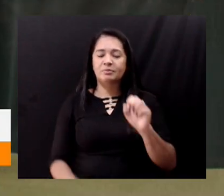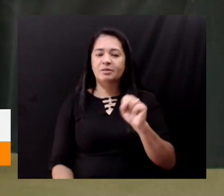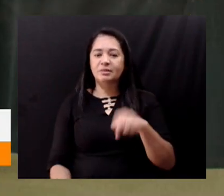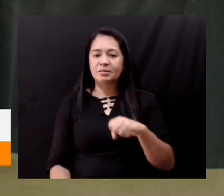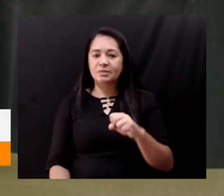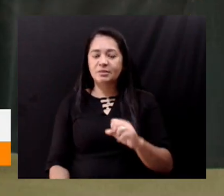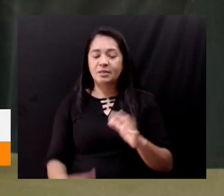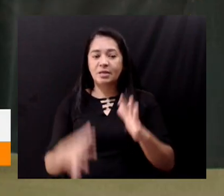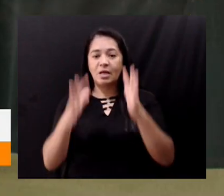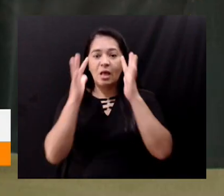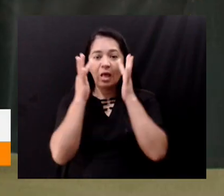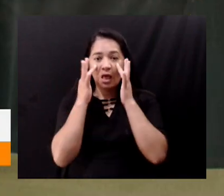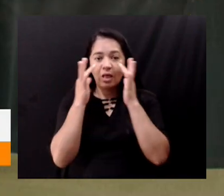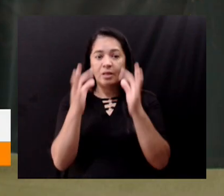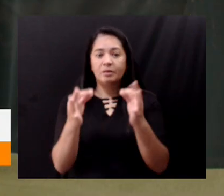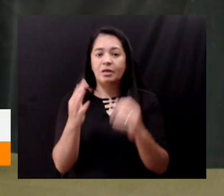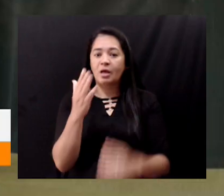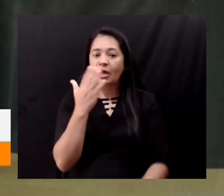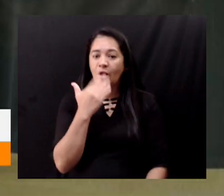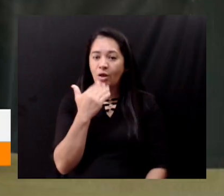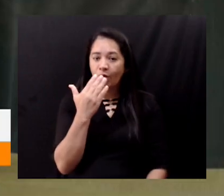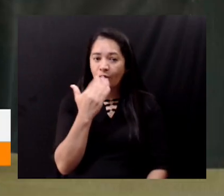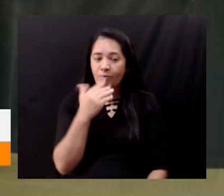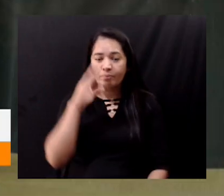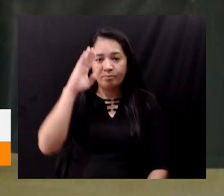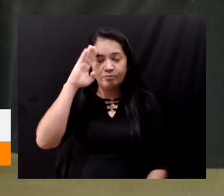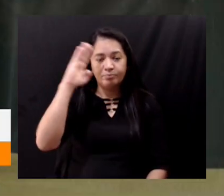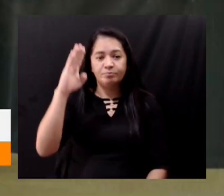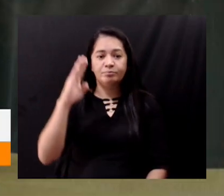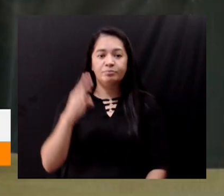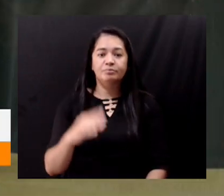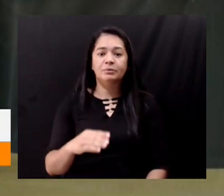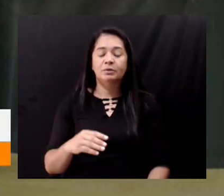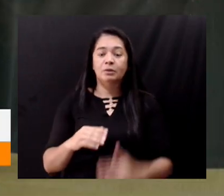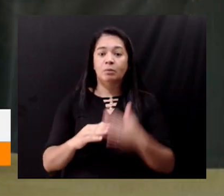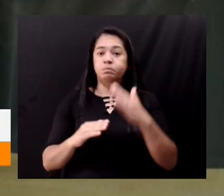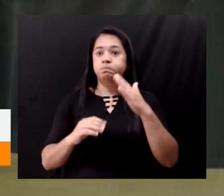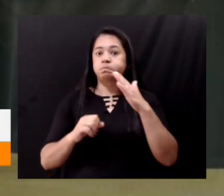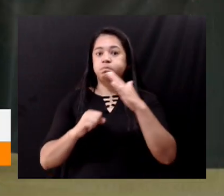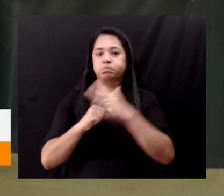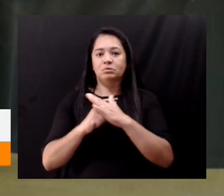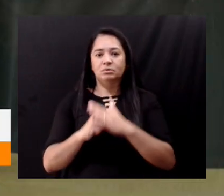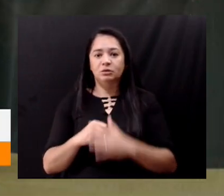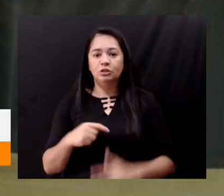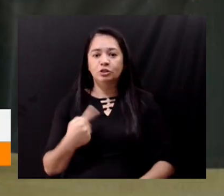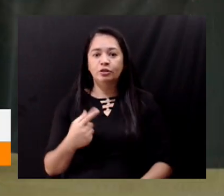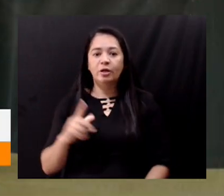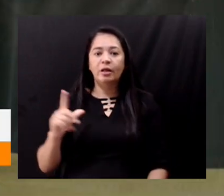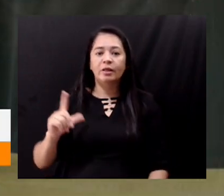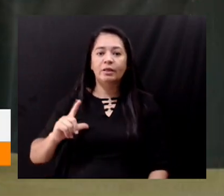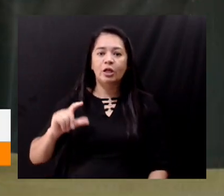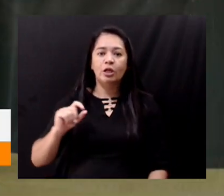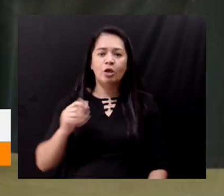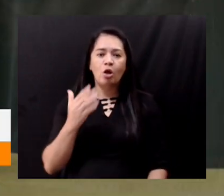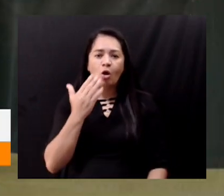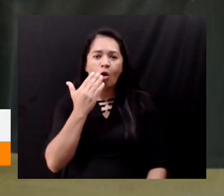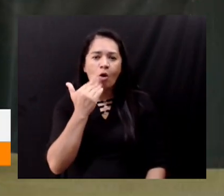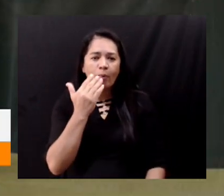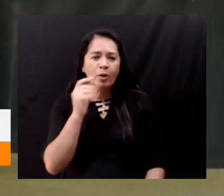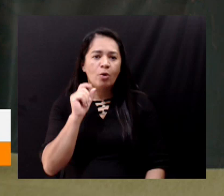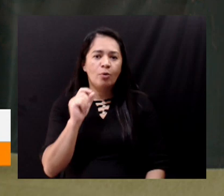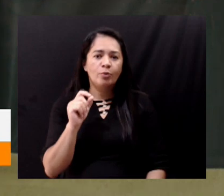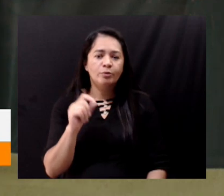à alimentação, principalmente ao exagero e o que nós temos consumido durante os nossos dias,